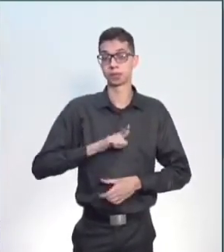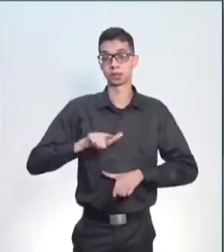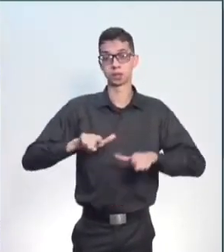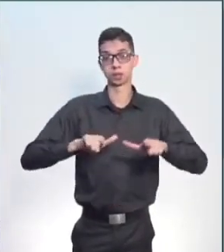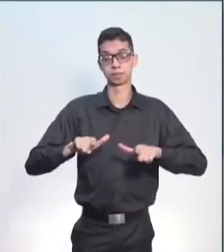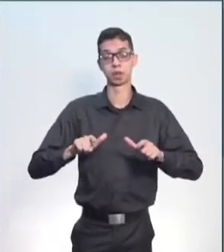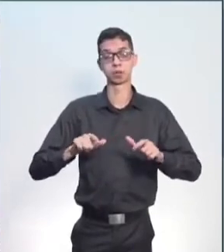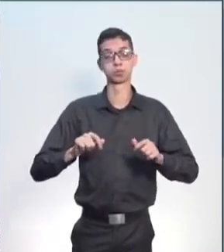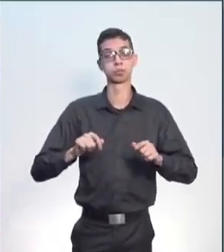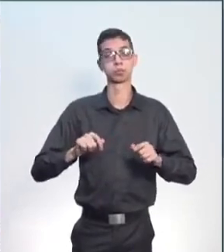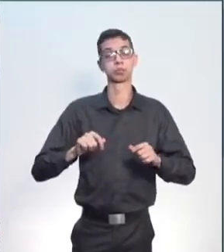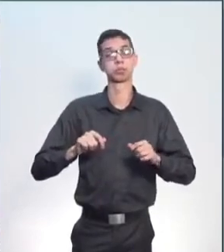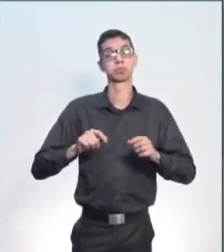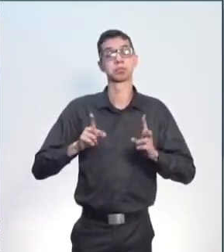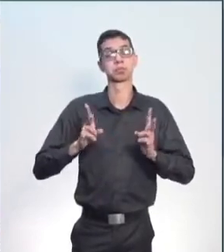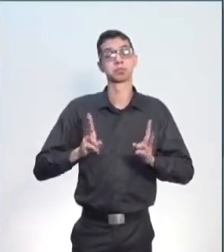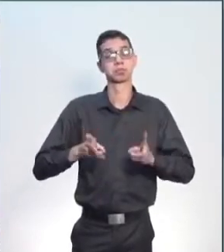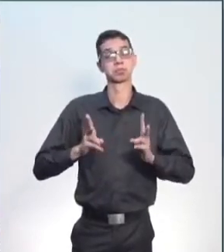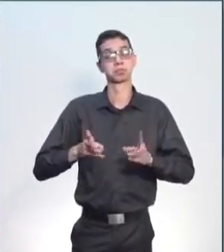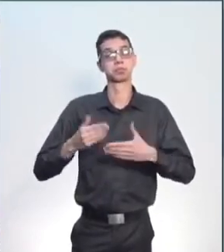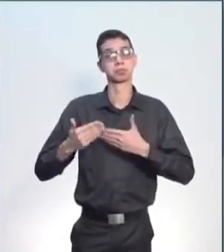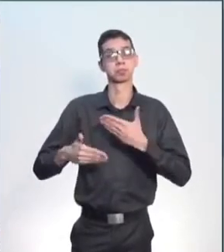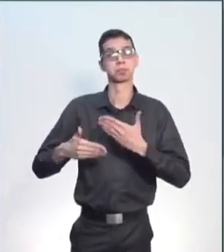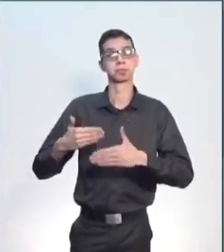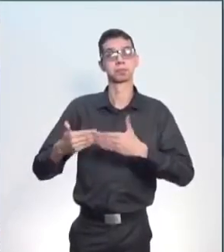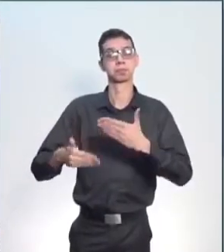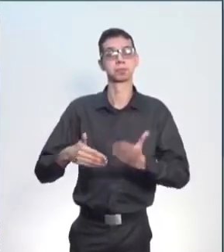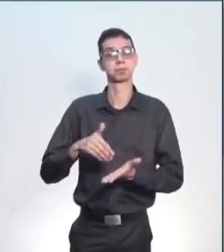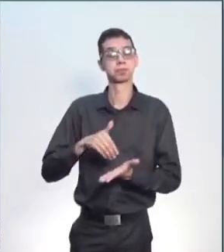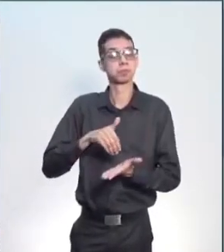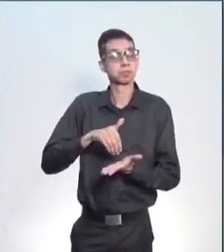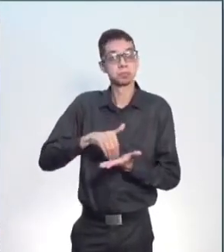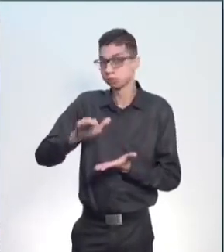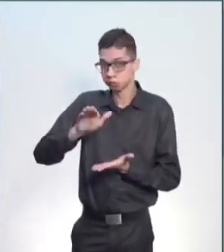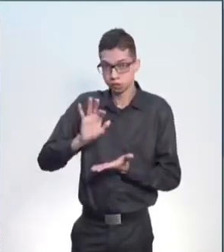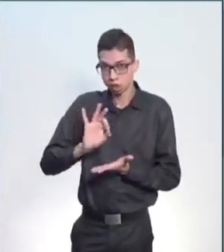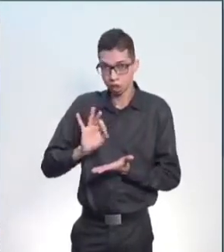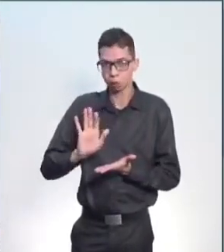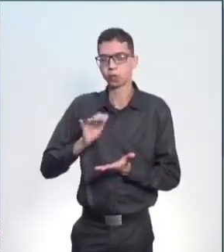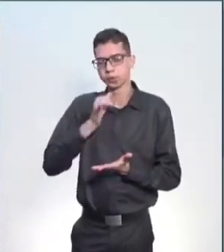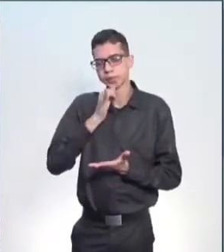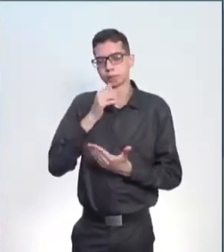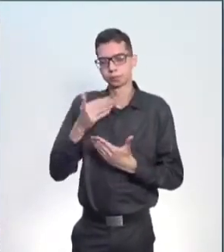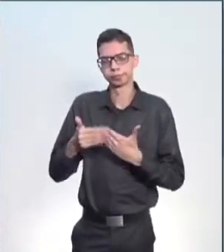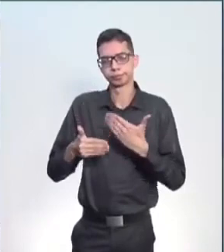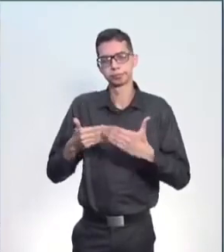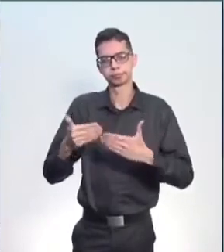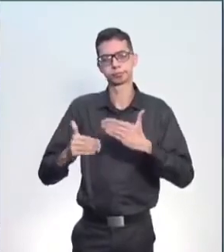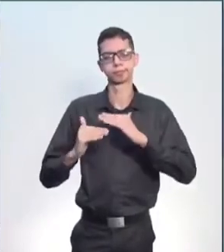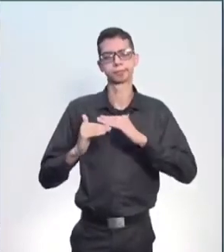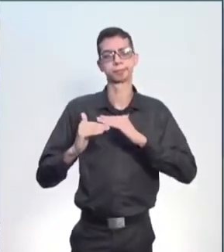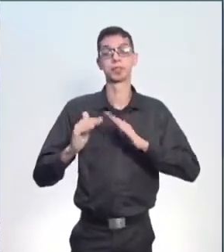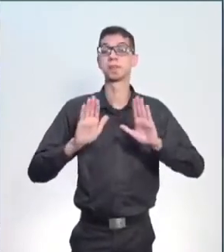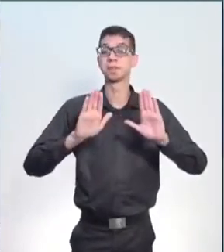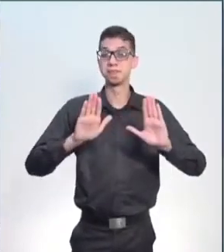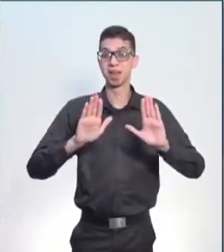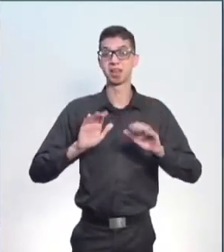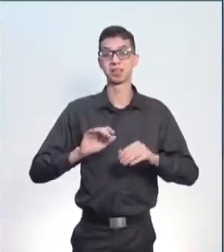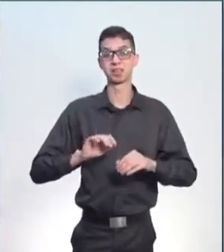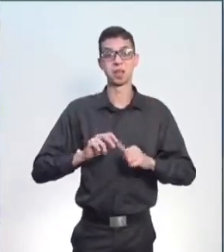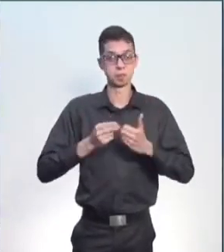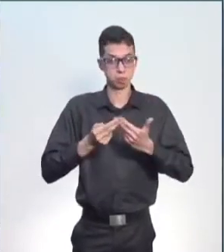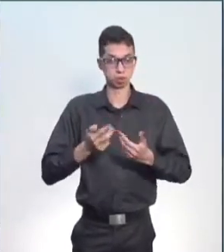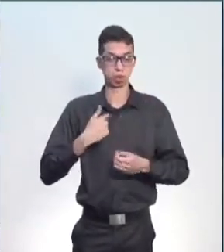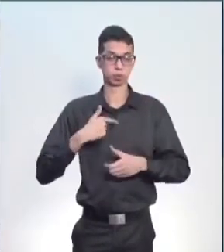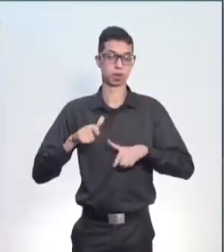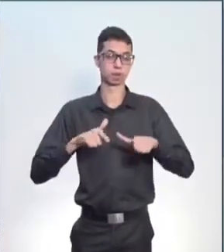estável, não significa que eu não tenho que fazer o meu trabalho de forma adequada, né? E